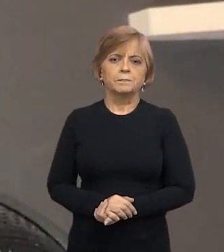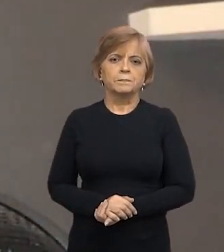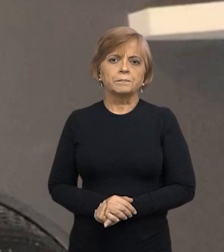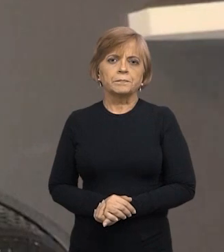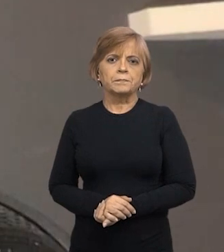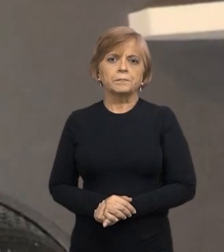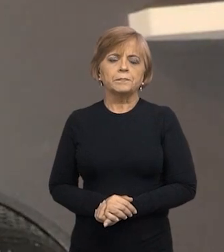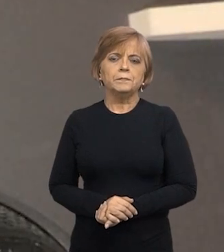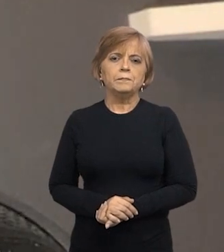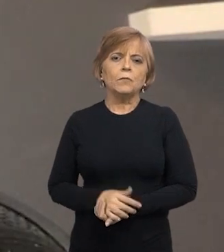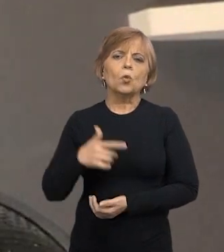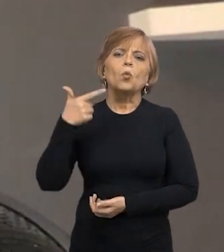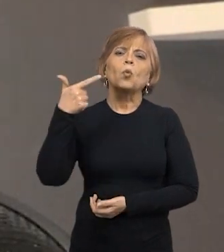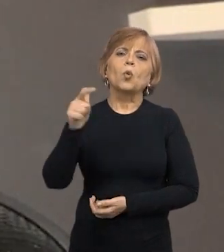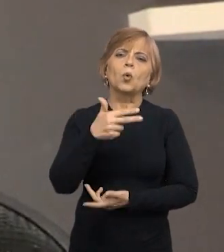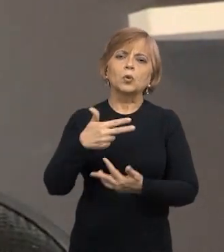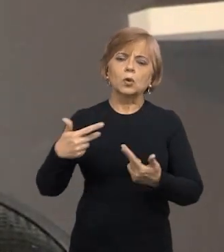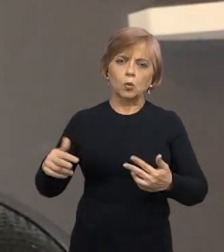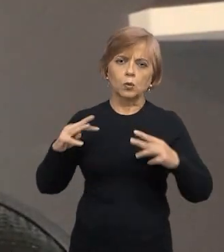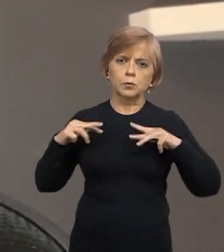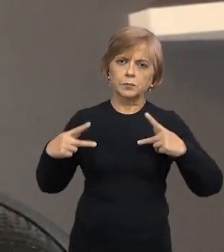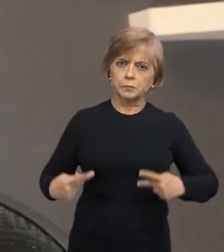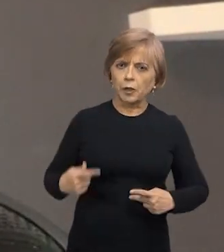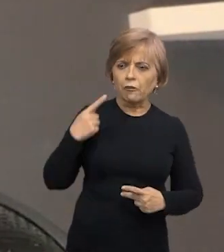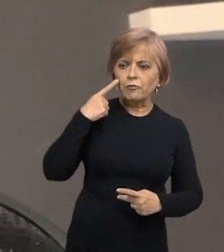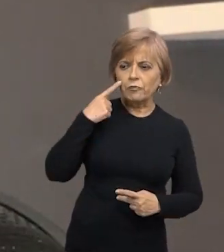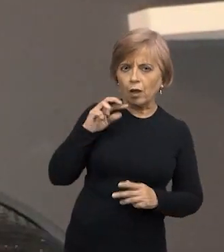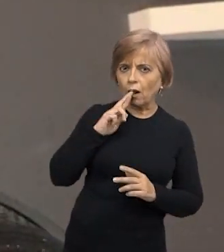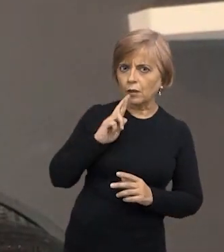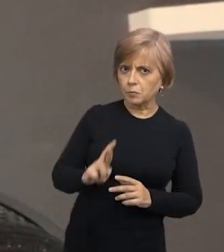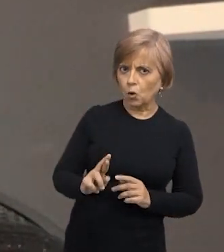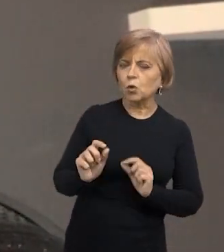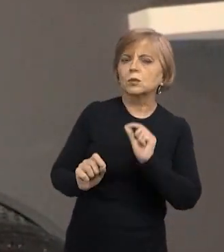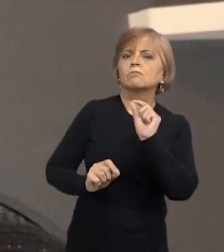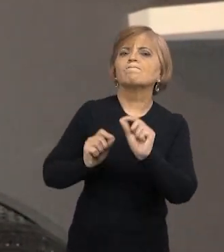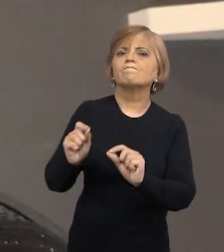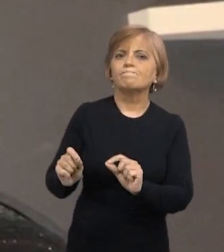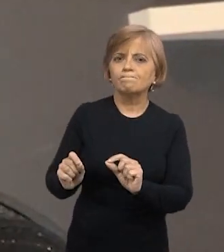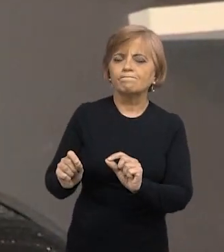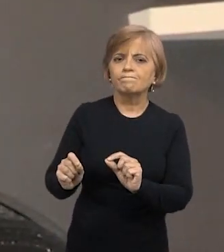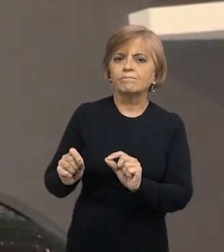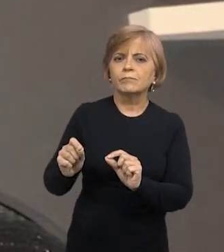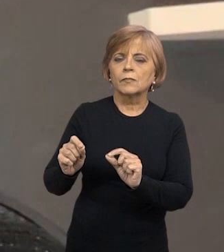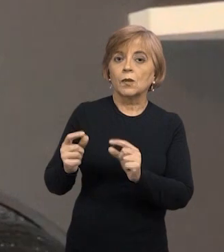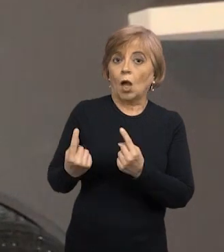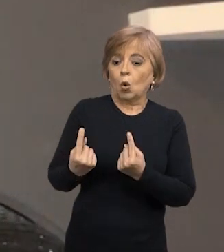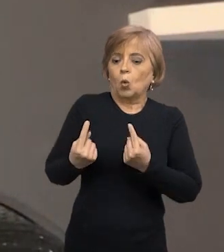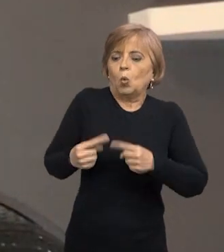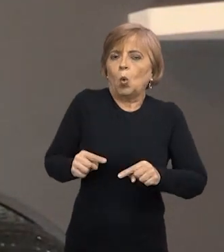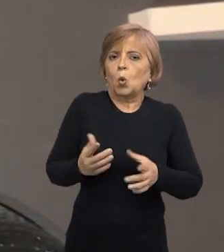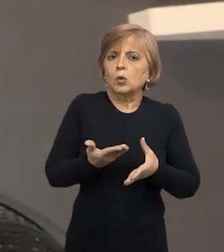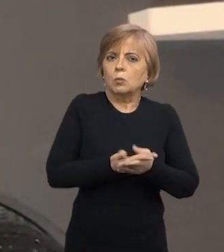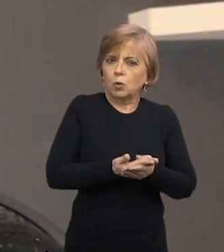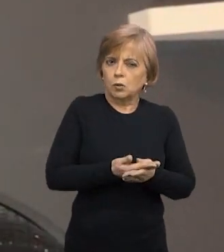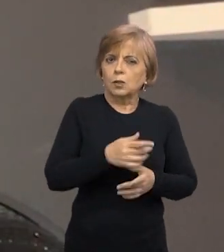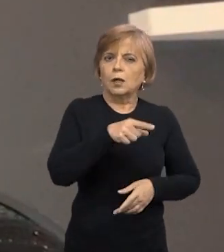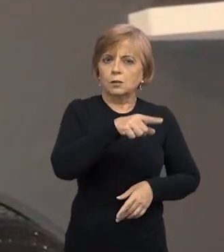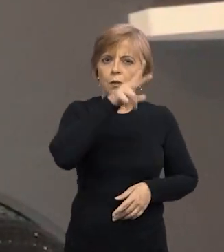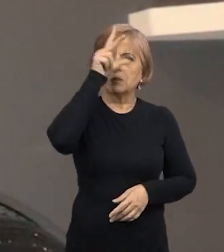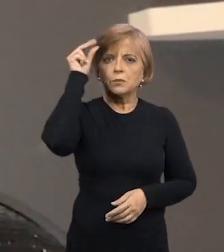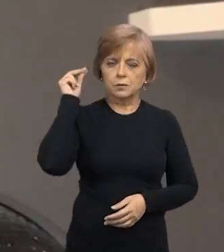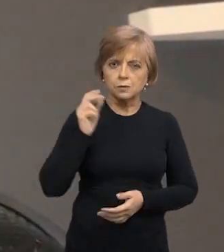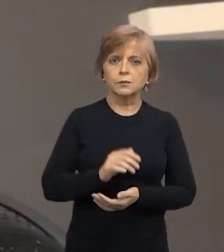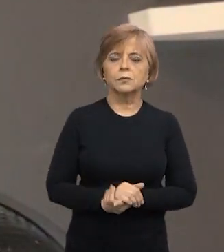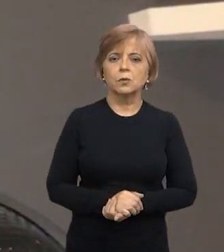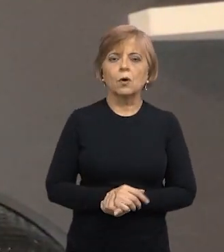o Ministério Público aborda na sua resposta, na sua contestação, é o passo